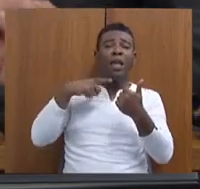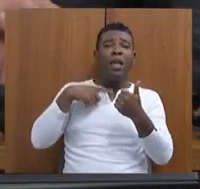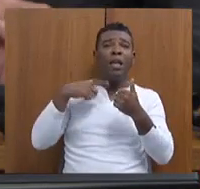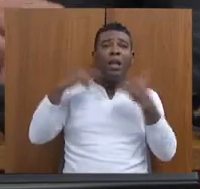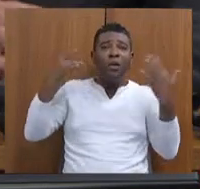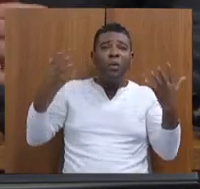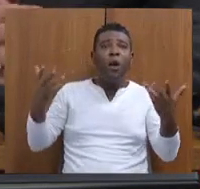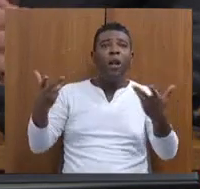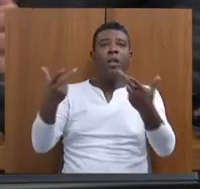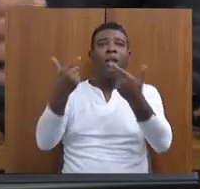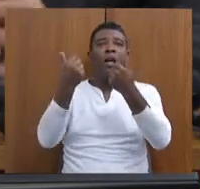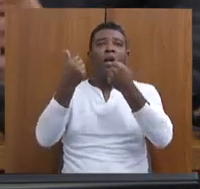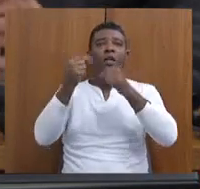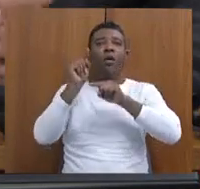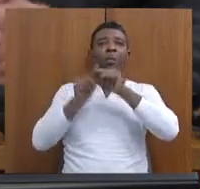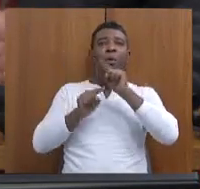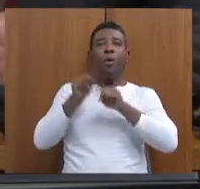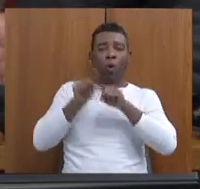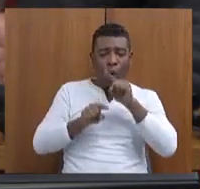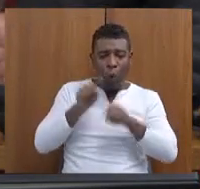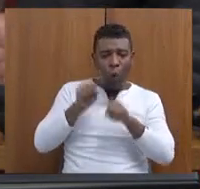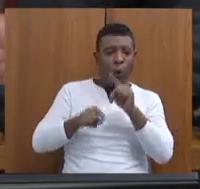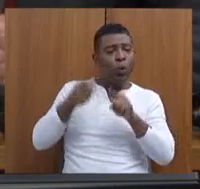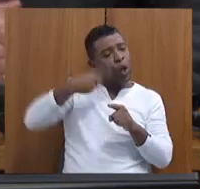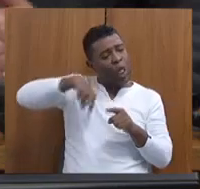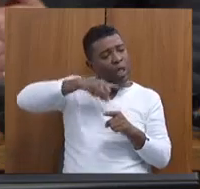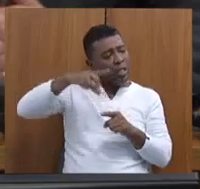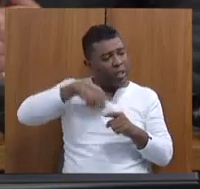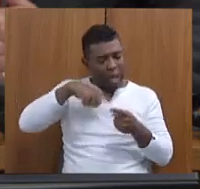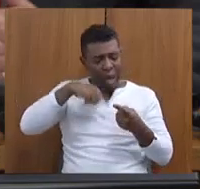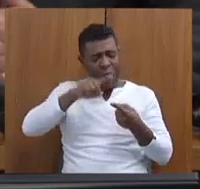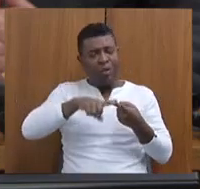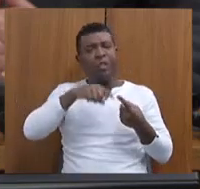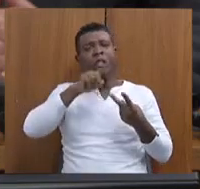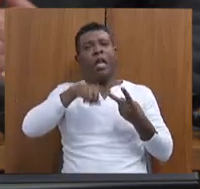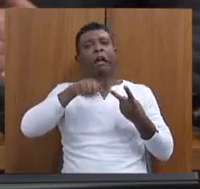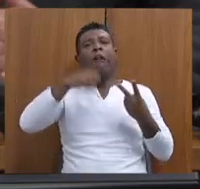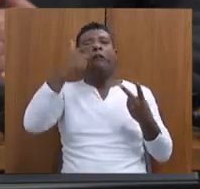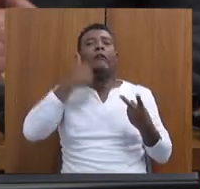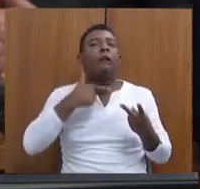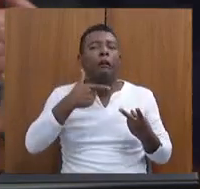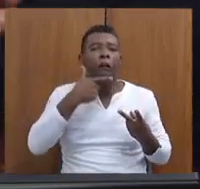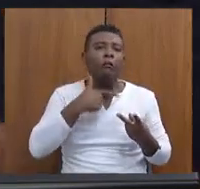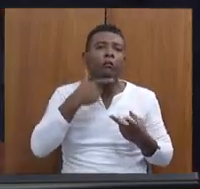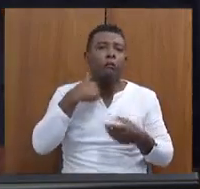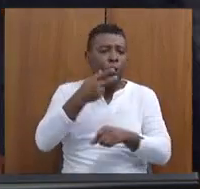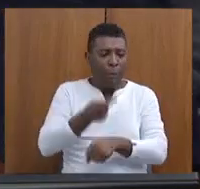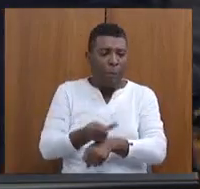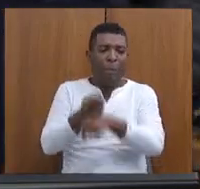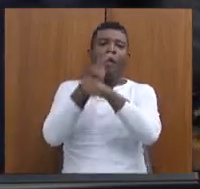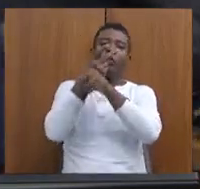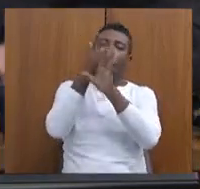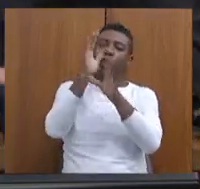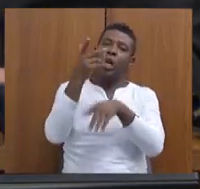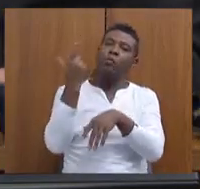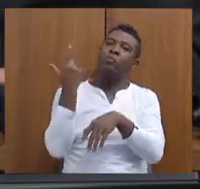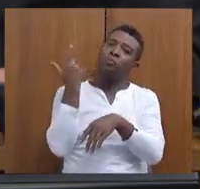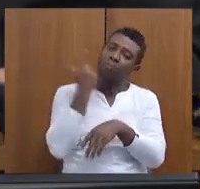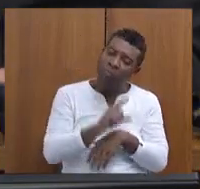produtos nós temos excelentes Queijos premiados nós temos